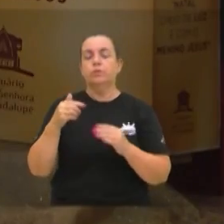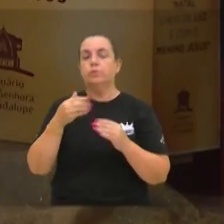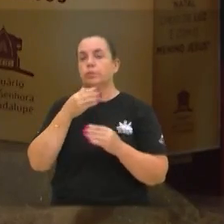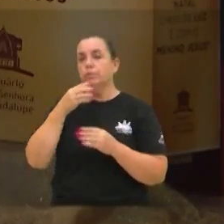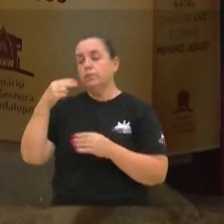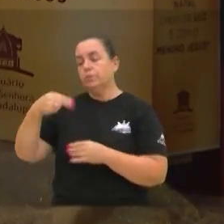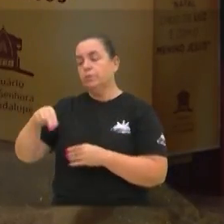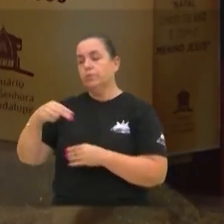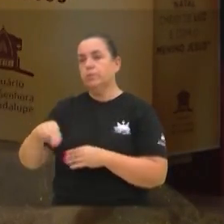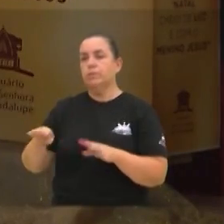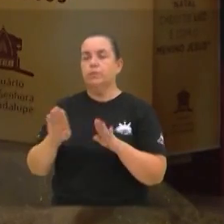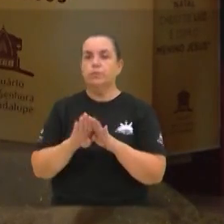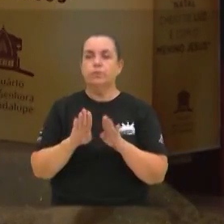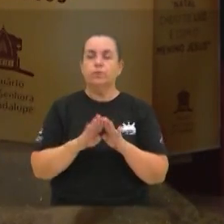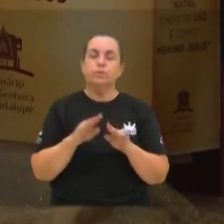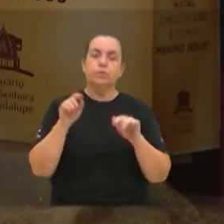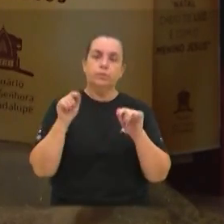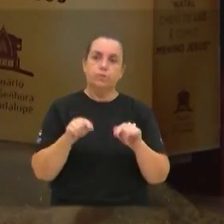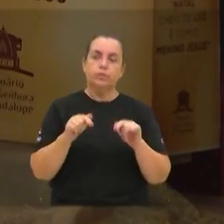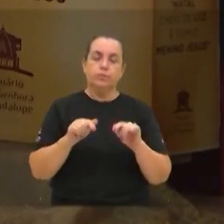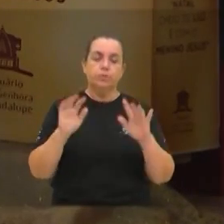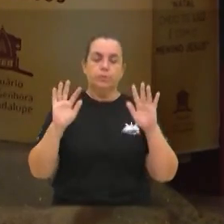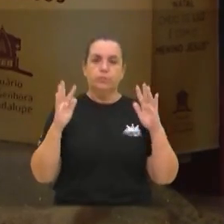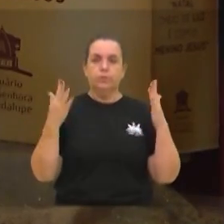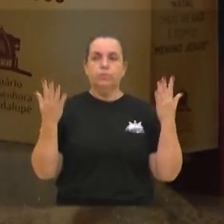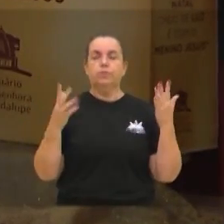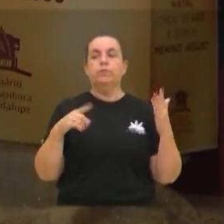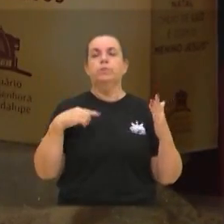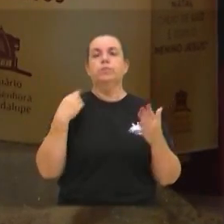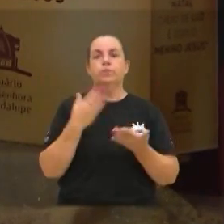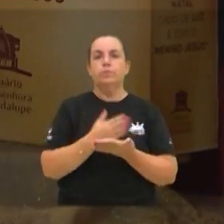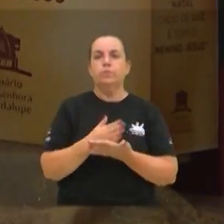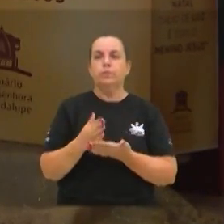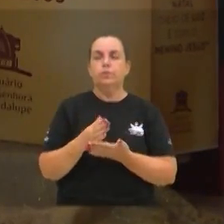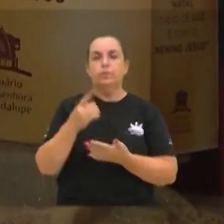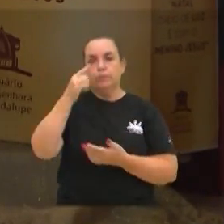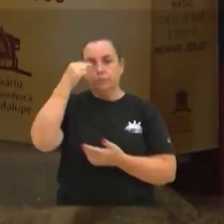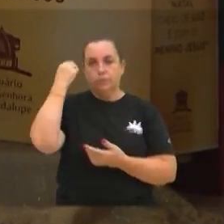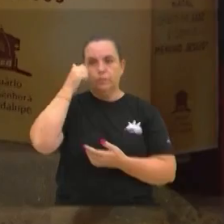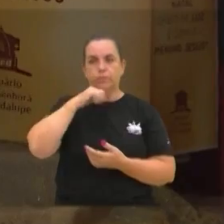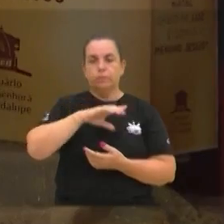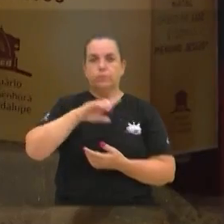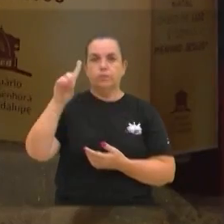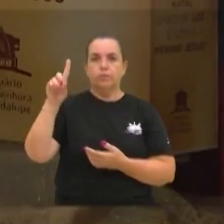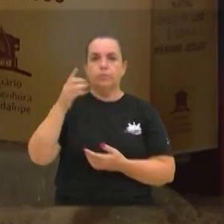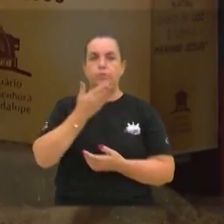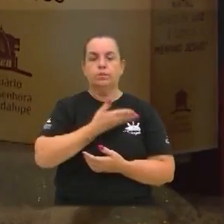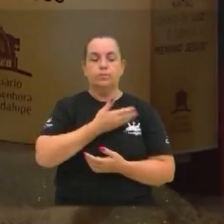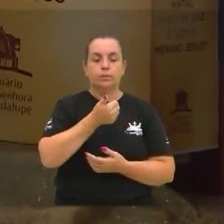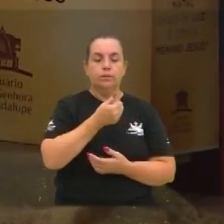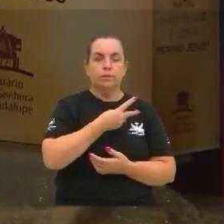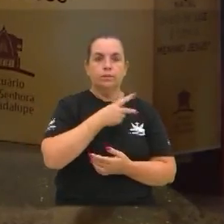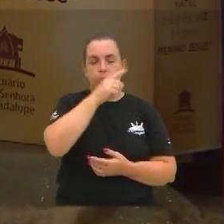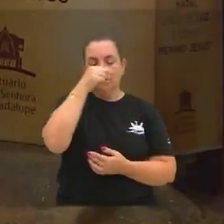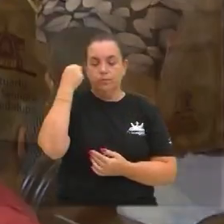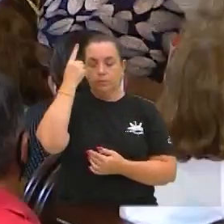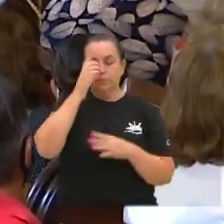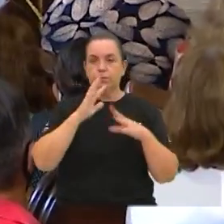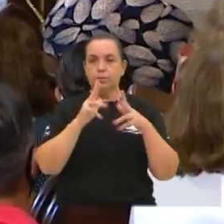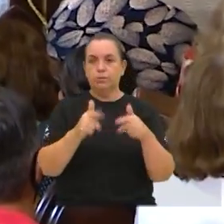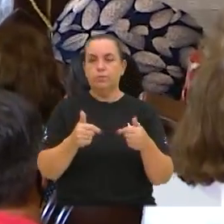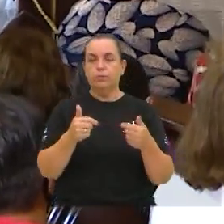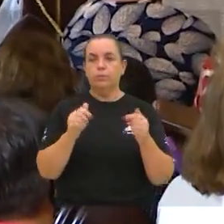Também é destas festas que se derivam a Santa Mãe de Deus, dos apóstolos, dos santos,